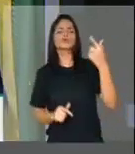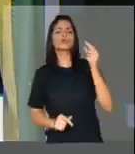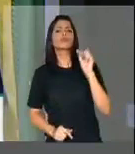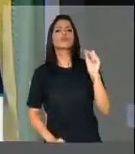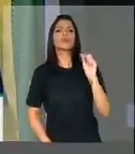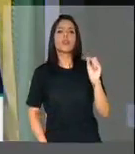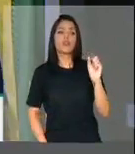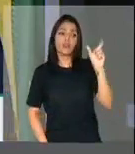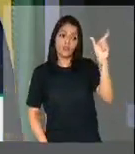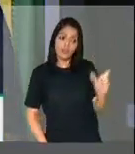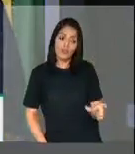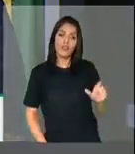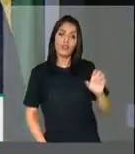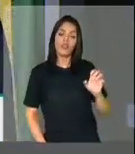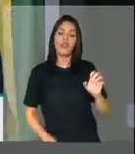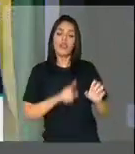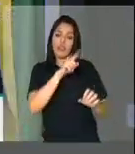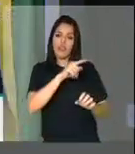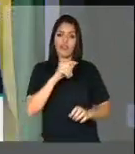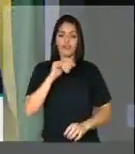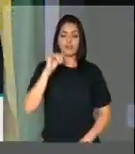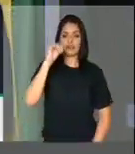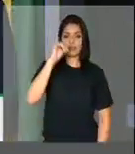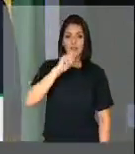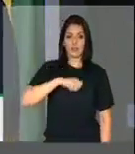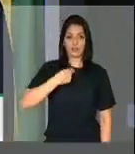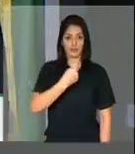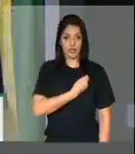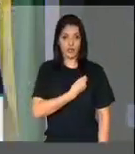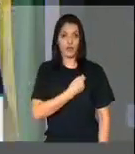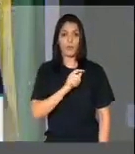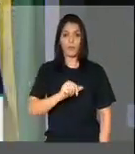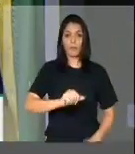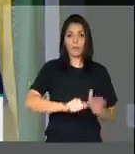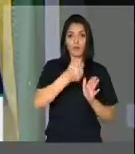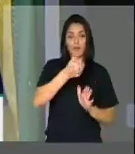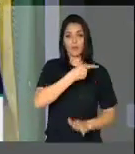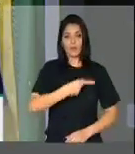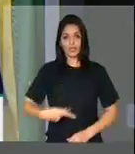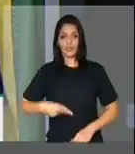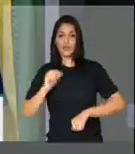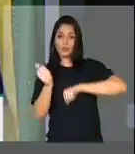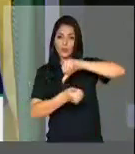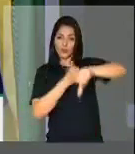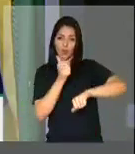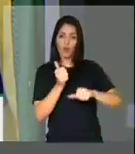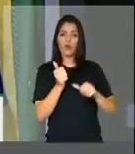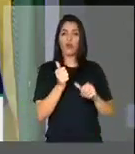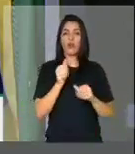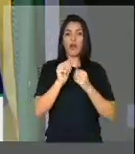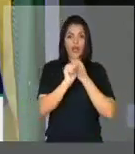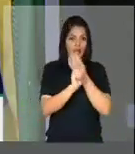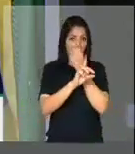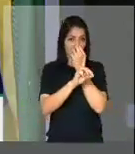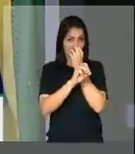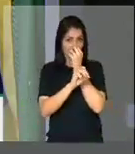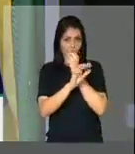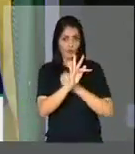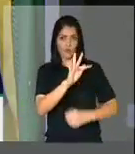grande estadista espanhol, primeiro presidente do governo espanhol na transição democrática, Adolfo